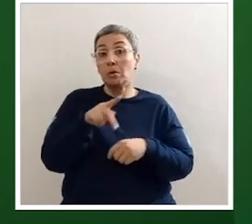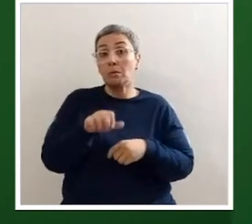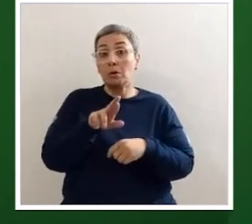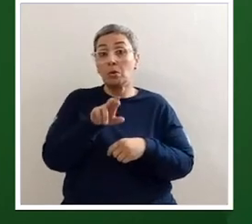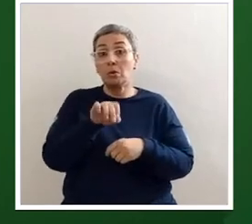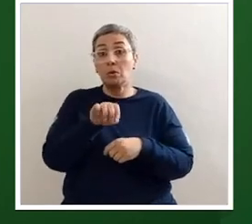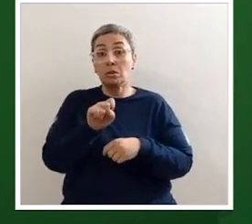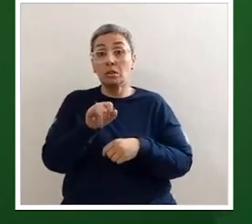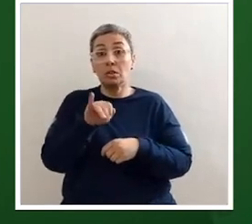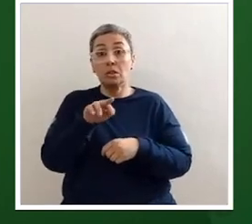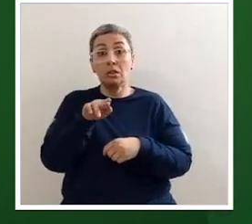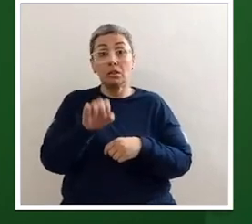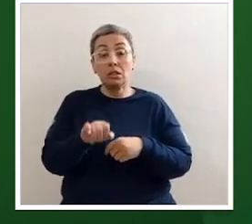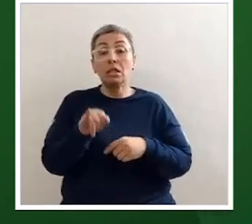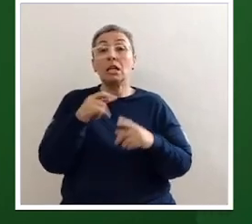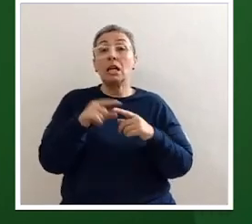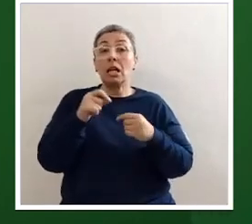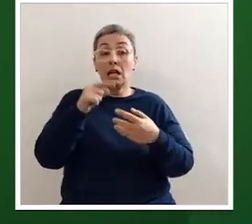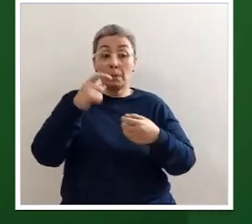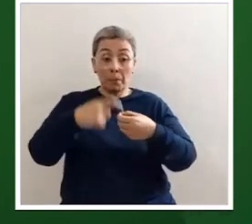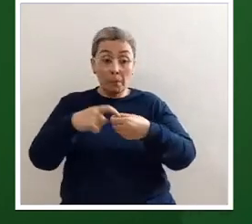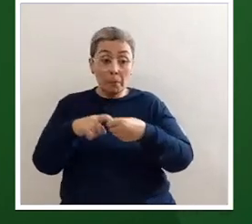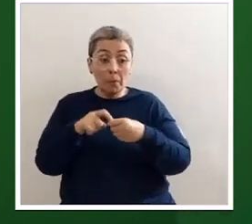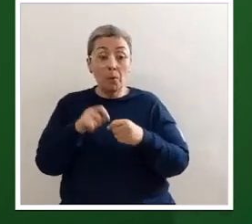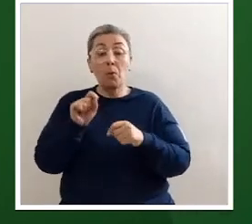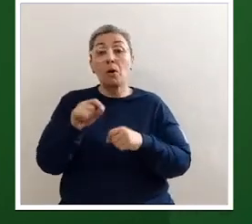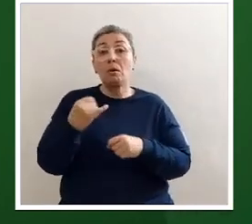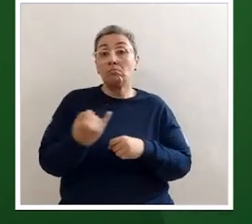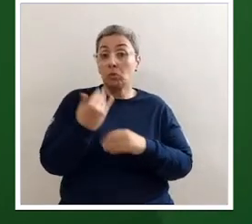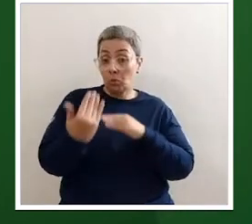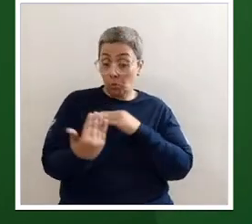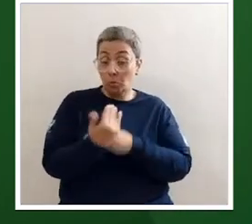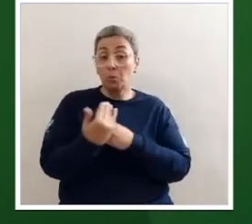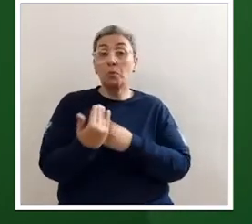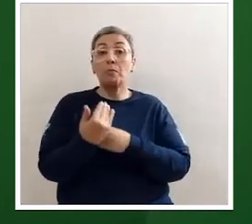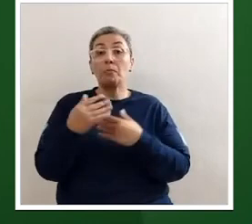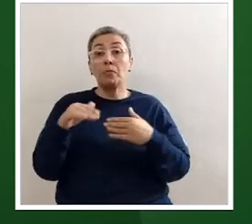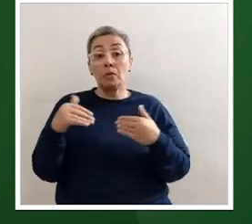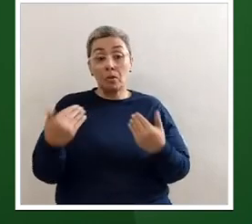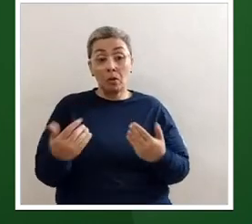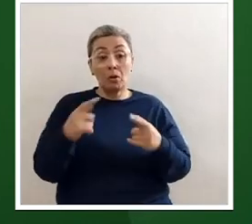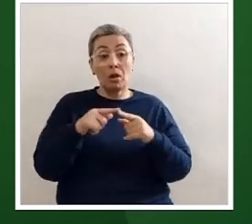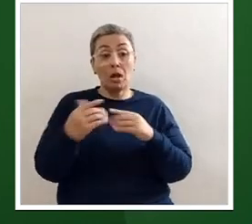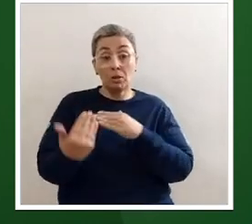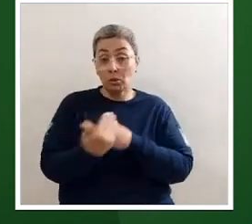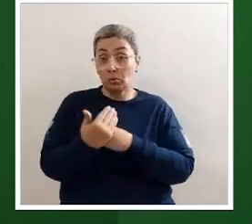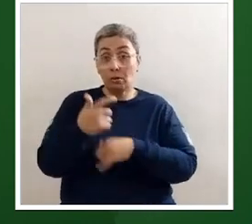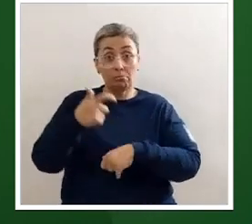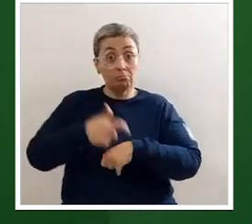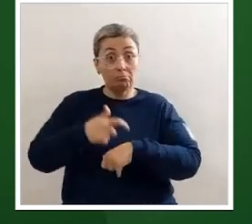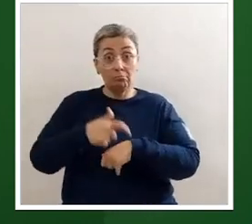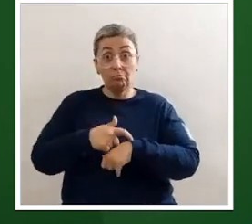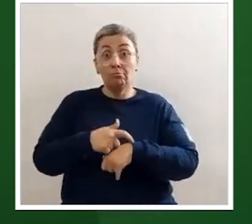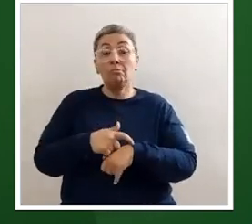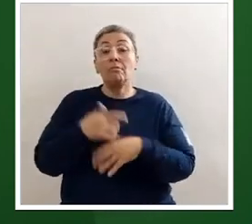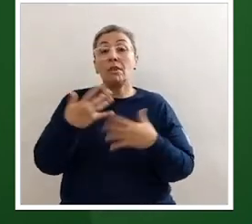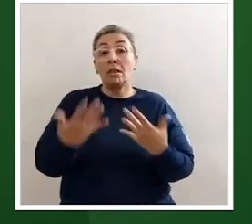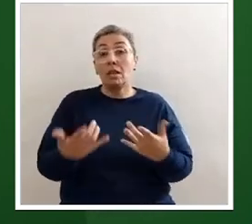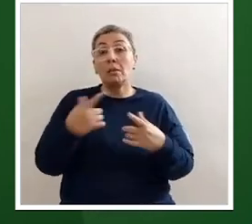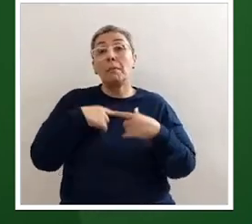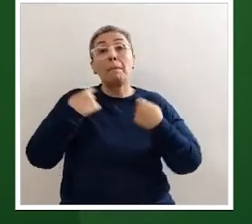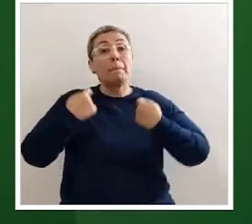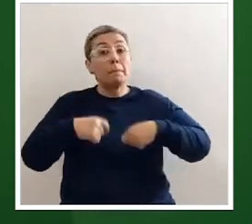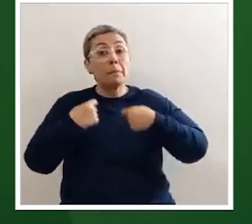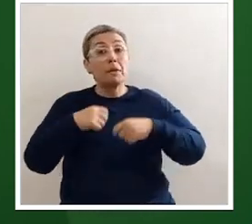Rosiane né que a questão das parcerias o quanto elas ajudam então elas ajudam neste momento né a gente